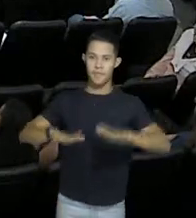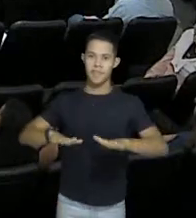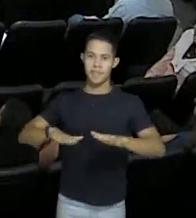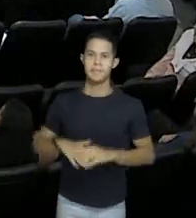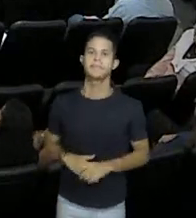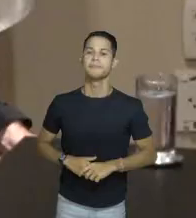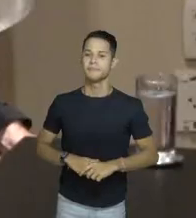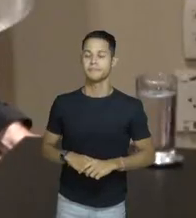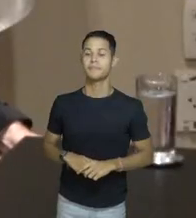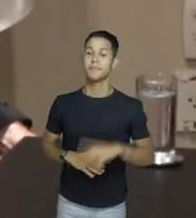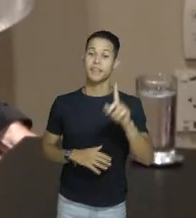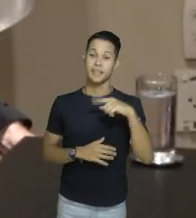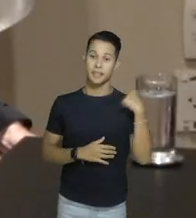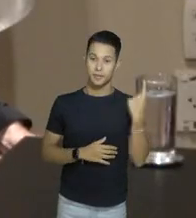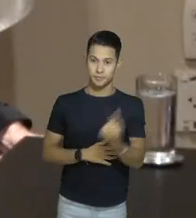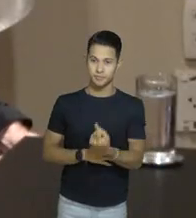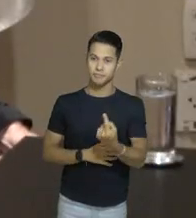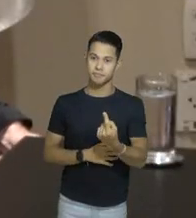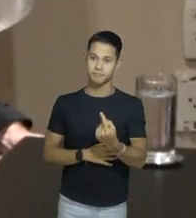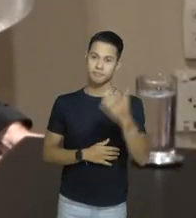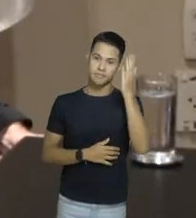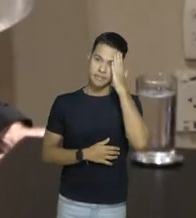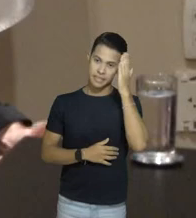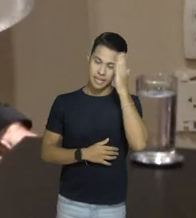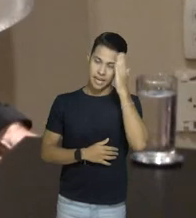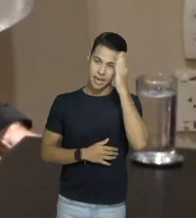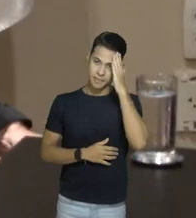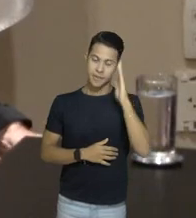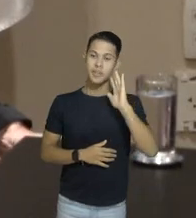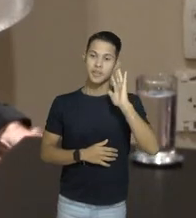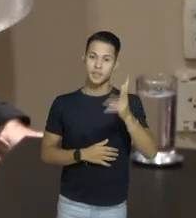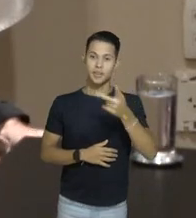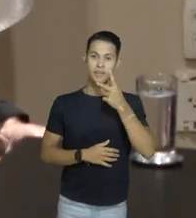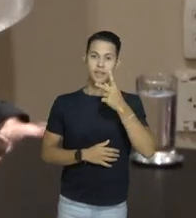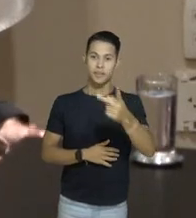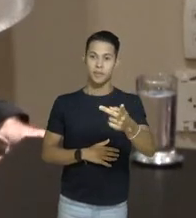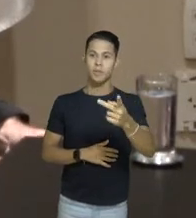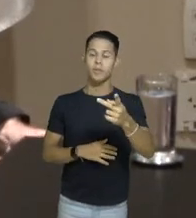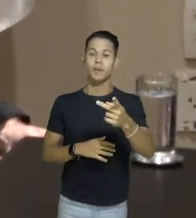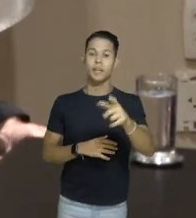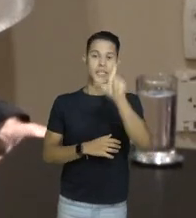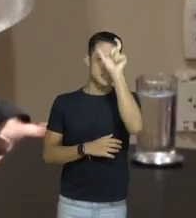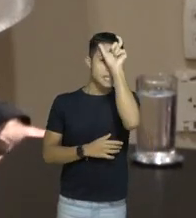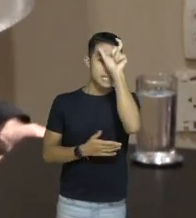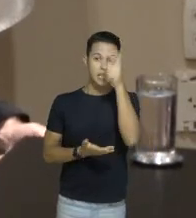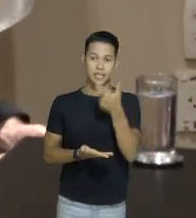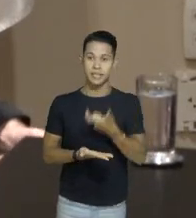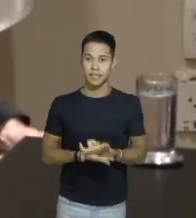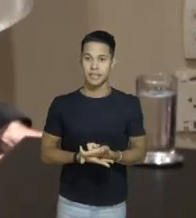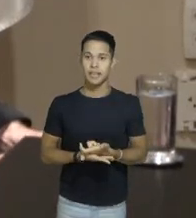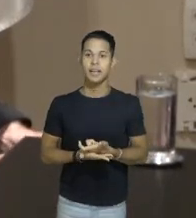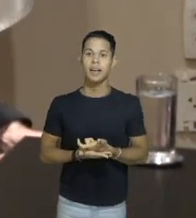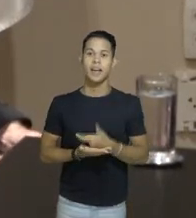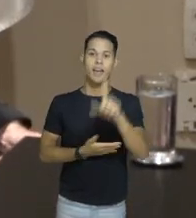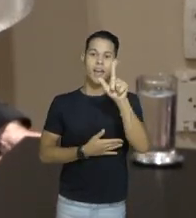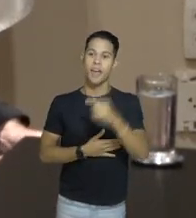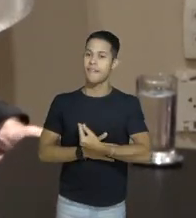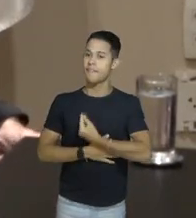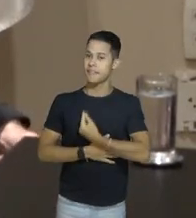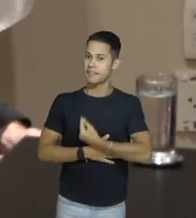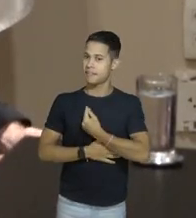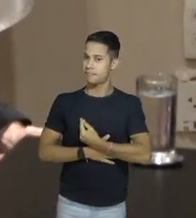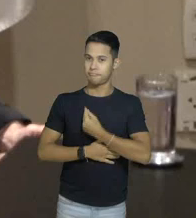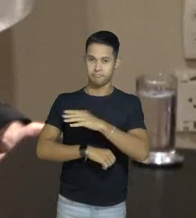Então, a gente sabe muito bem, por exemplo, como já foi dito aqui, né, que a dislexia ela é para a vida toda. Então, a gente